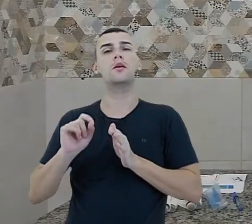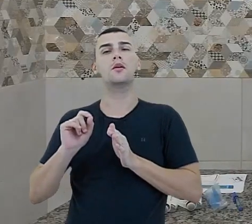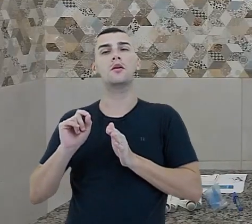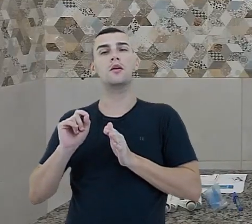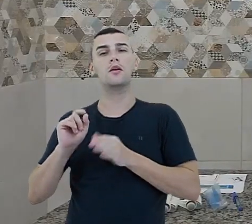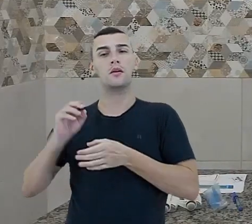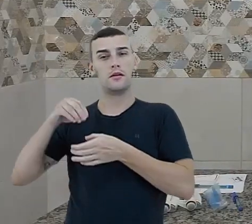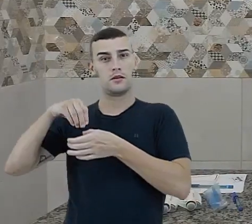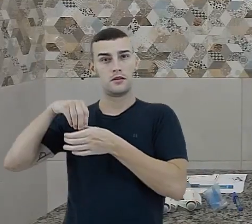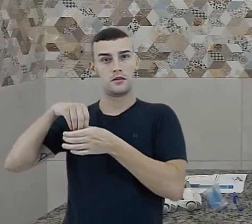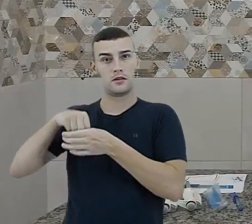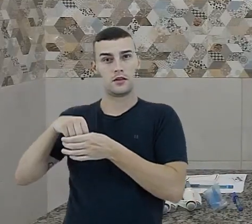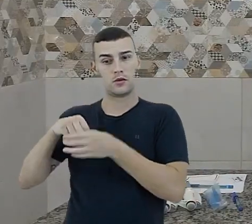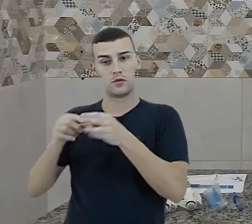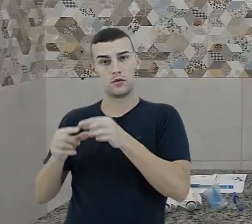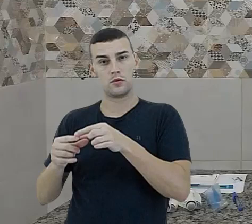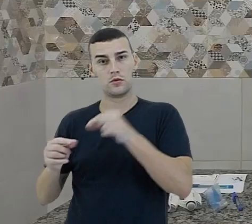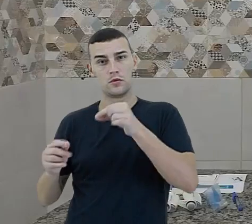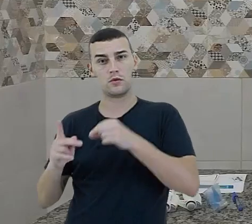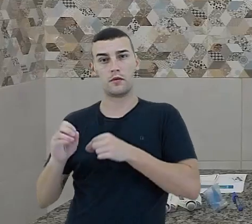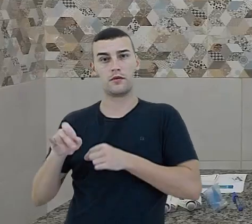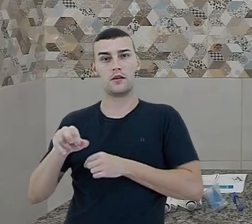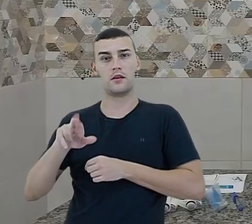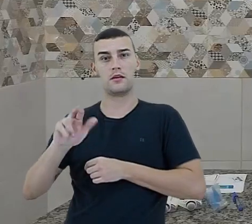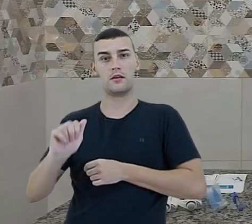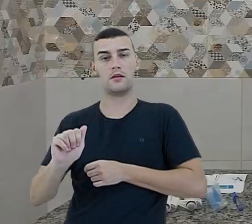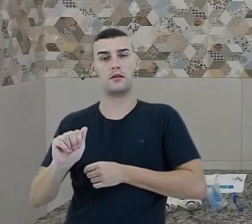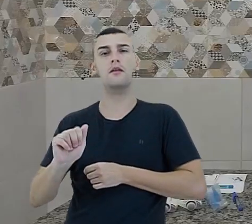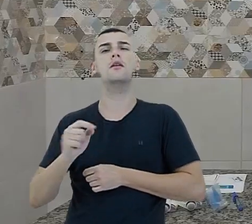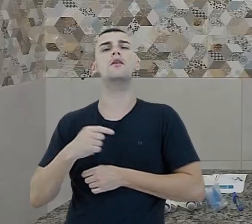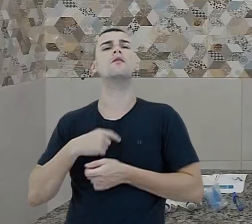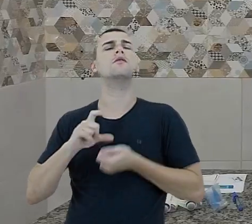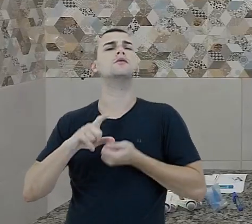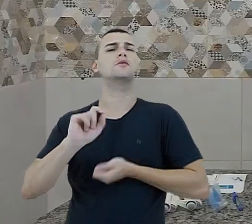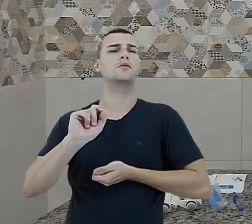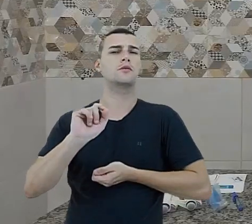rinse o interior da ponteira, ou seja,